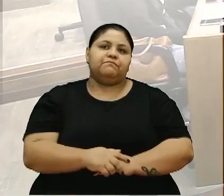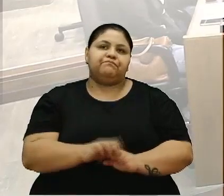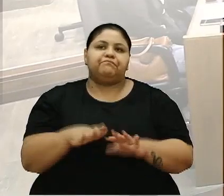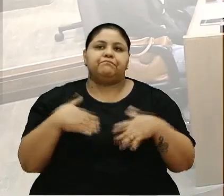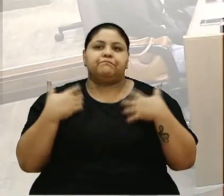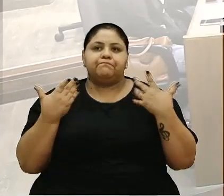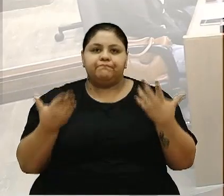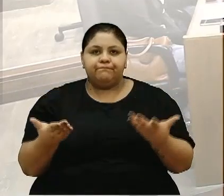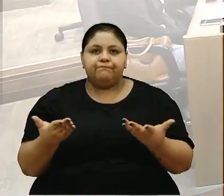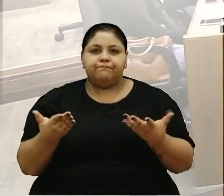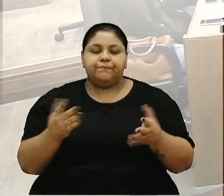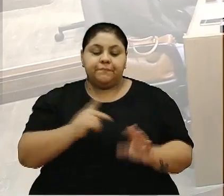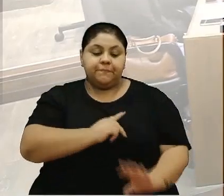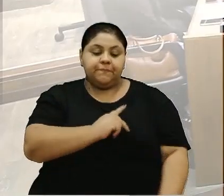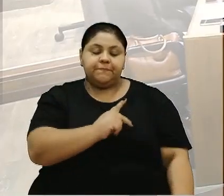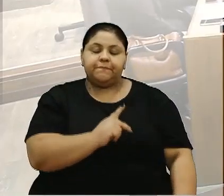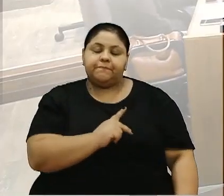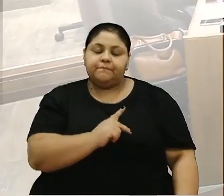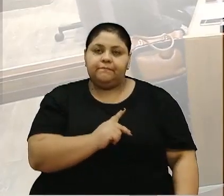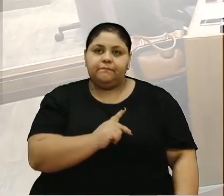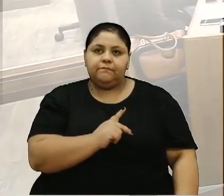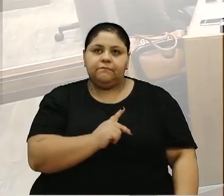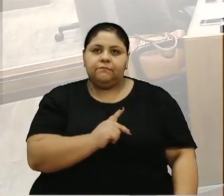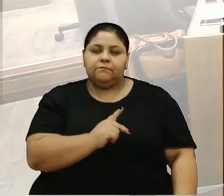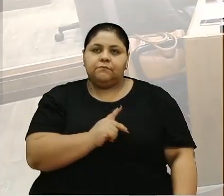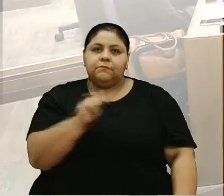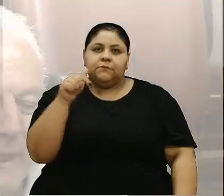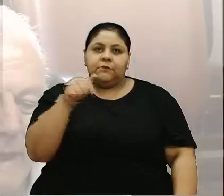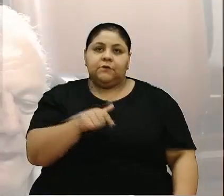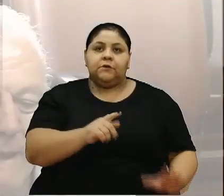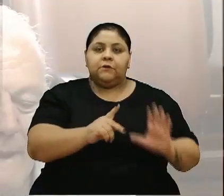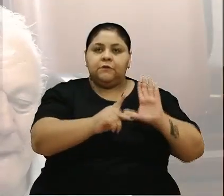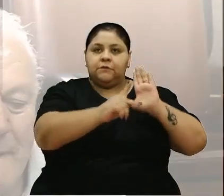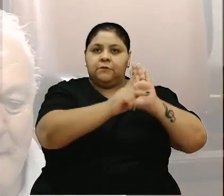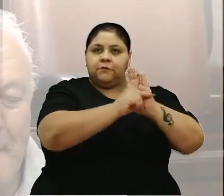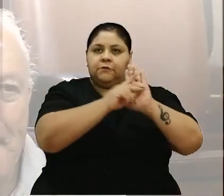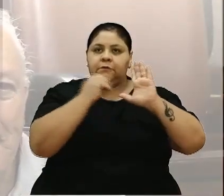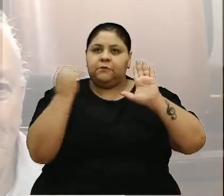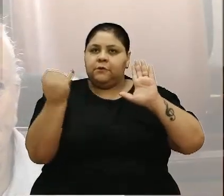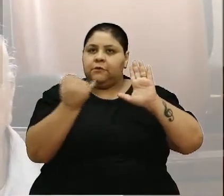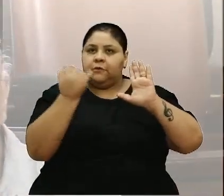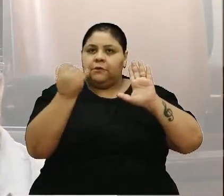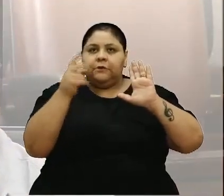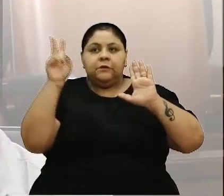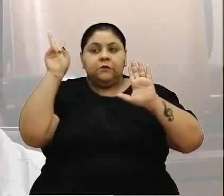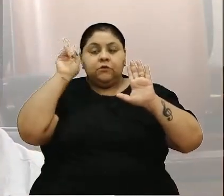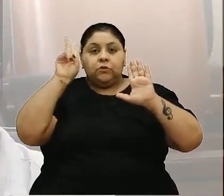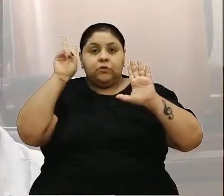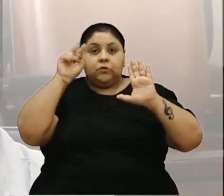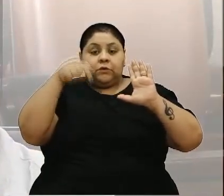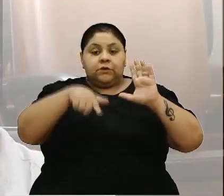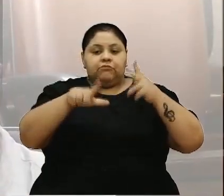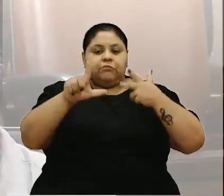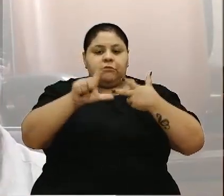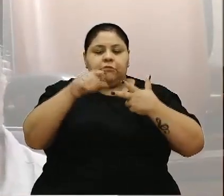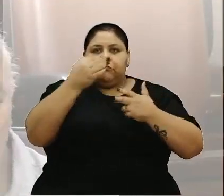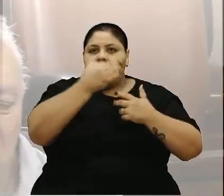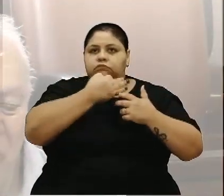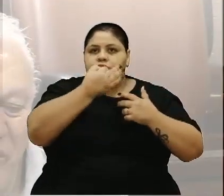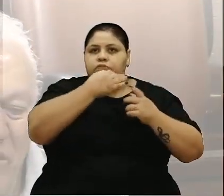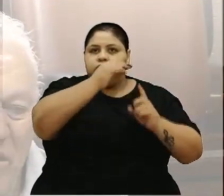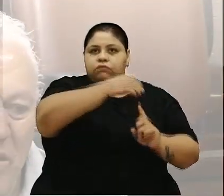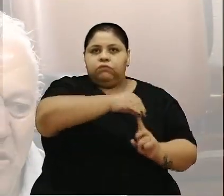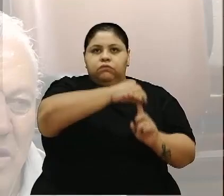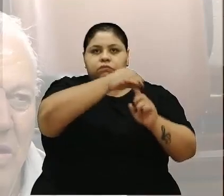Bom, presidente, este é um projeto importante na história do Legislativo caxiense, principalmente